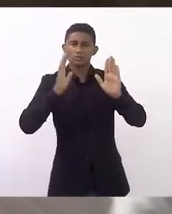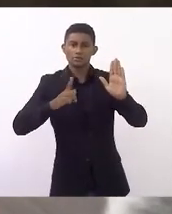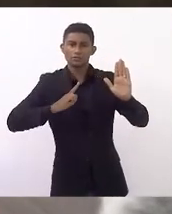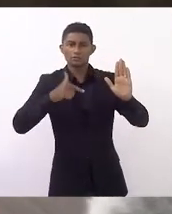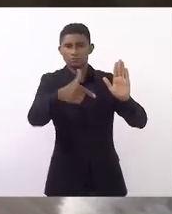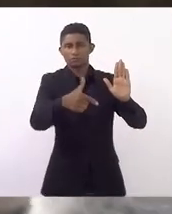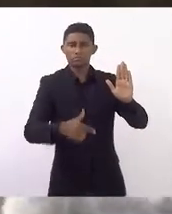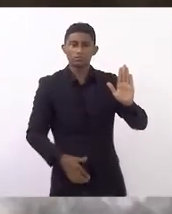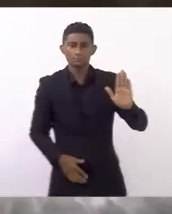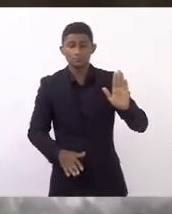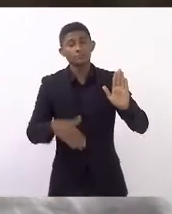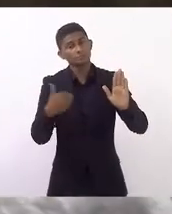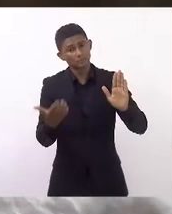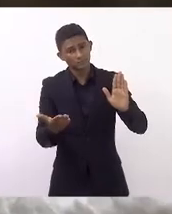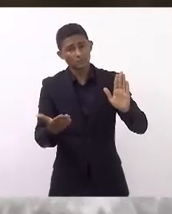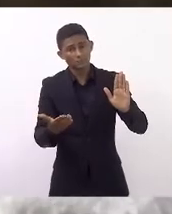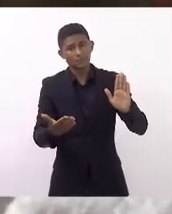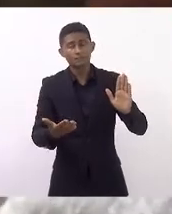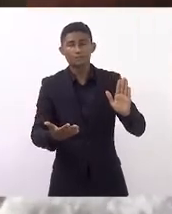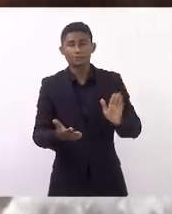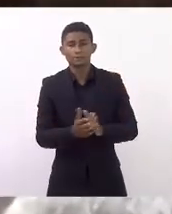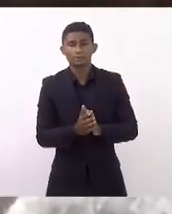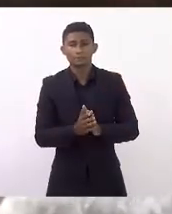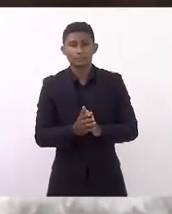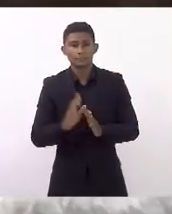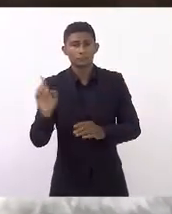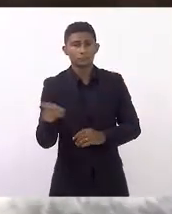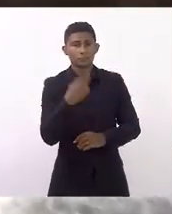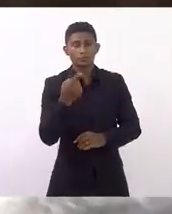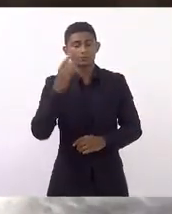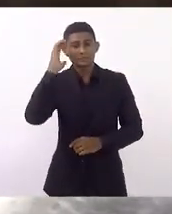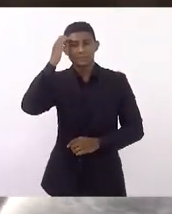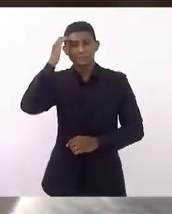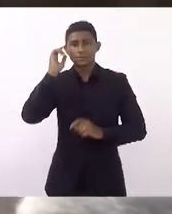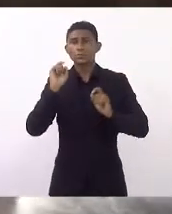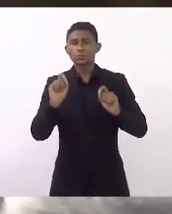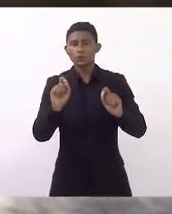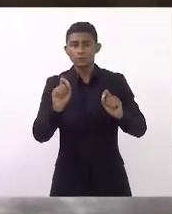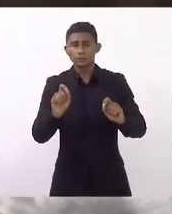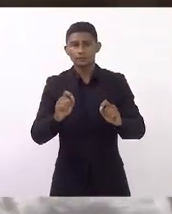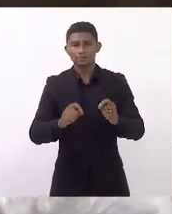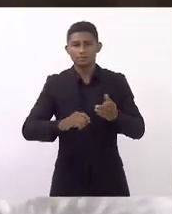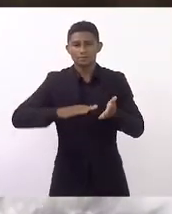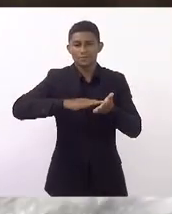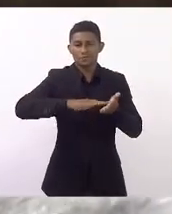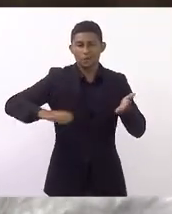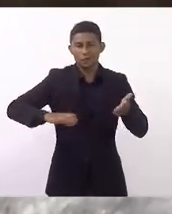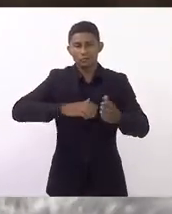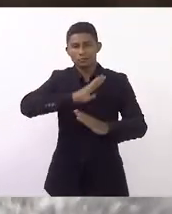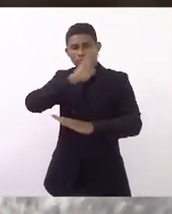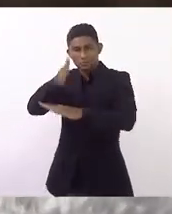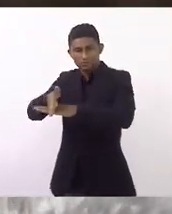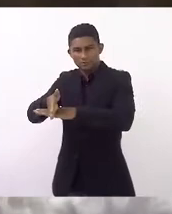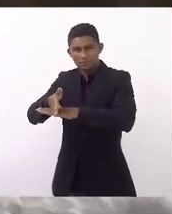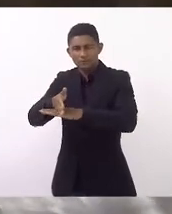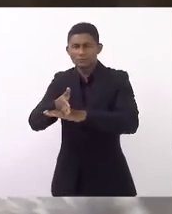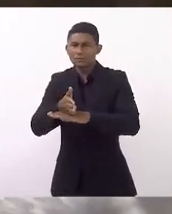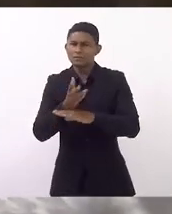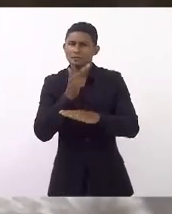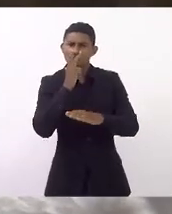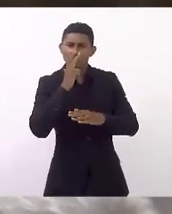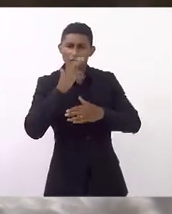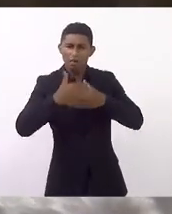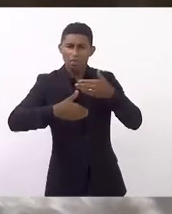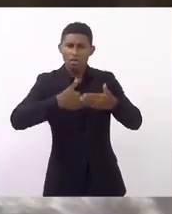essa necessidade, senhor presidente, no nosso entendimento, derrubar o veto com o carro andando causará